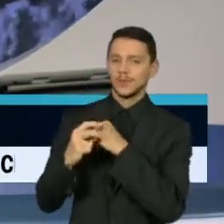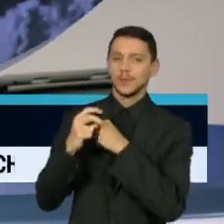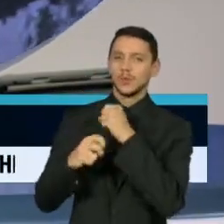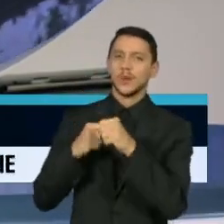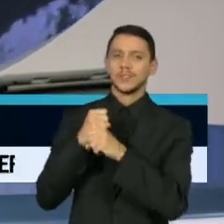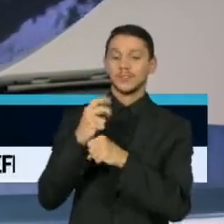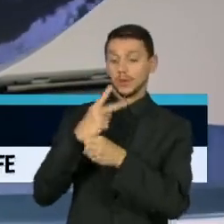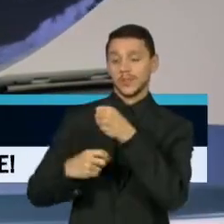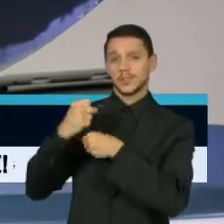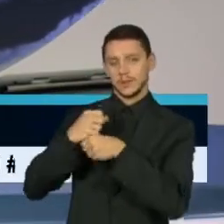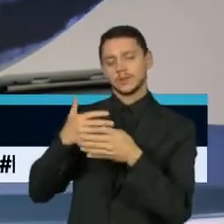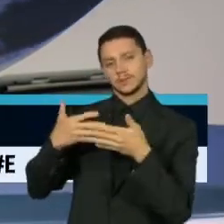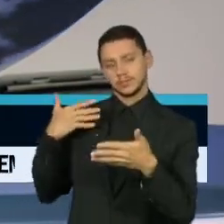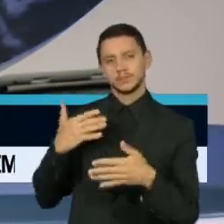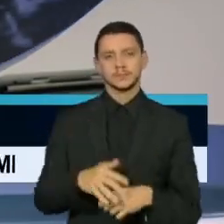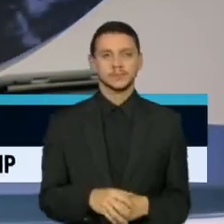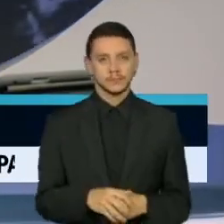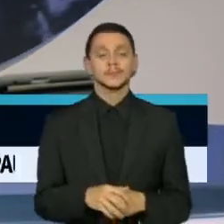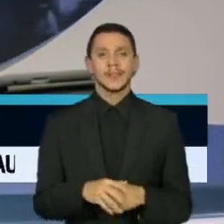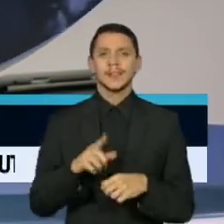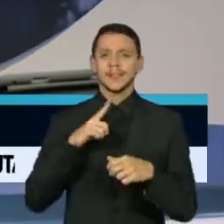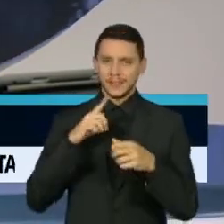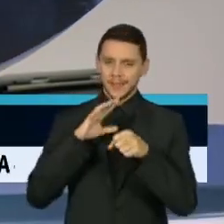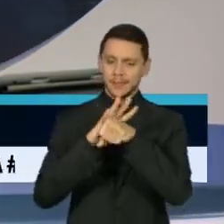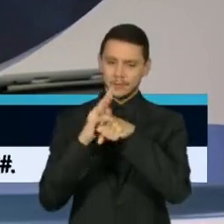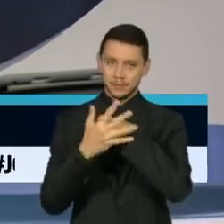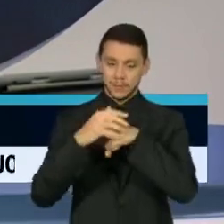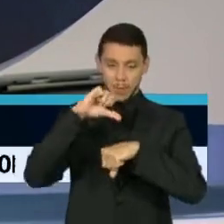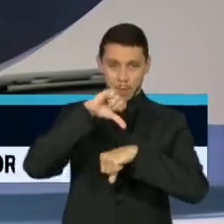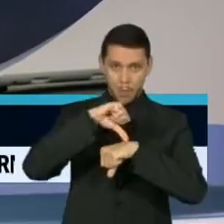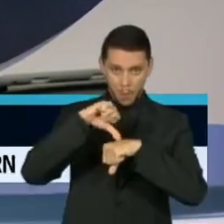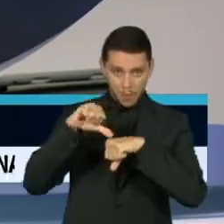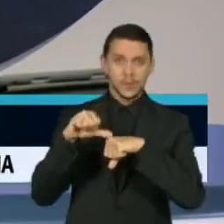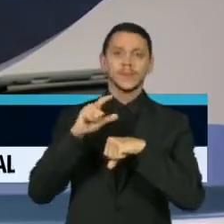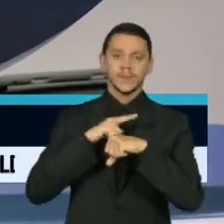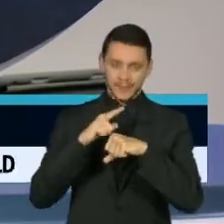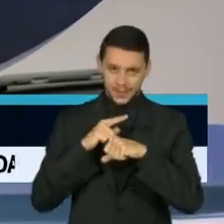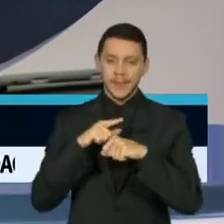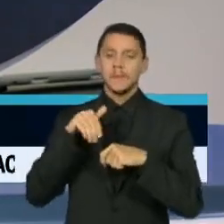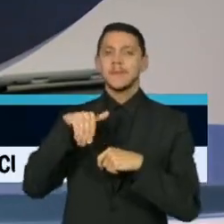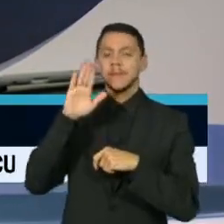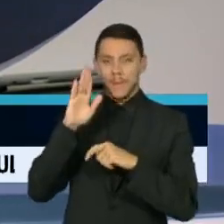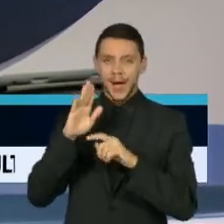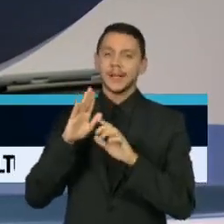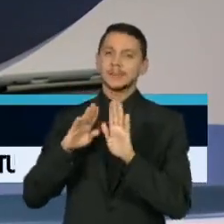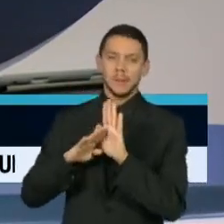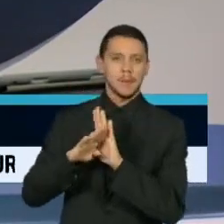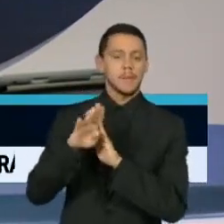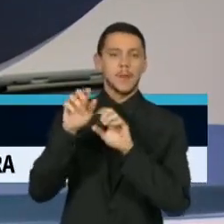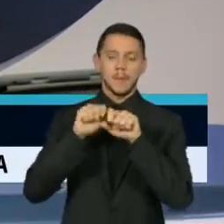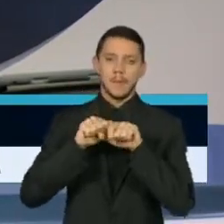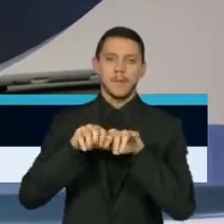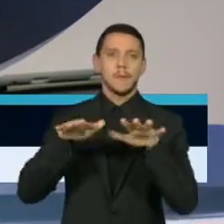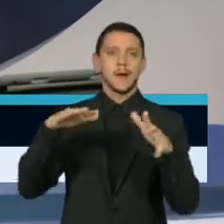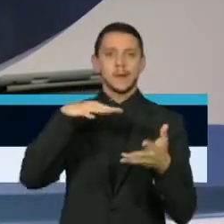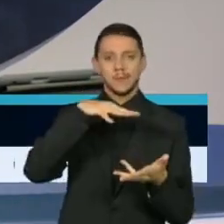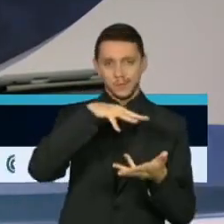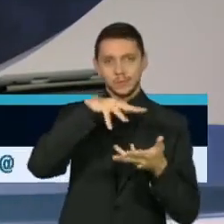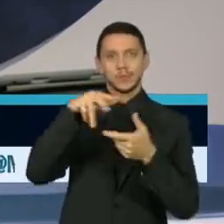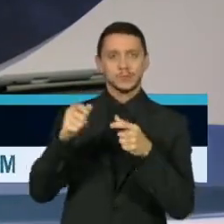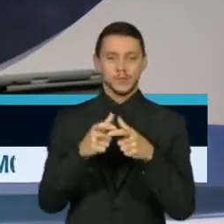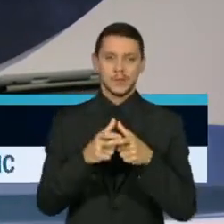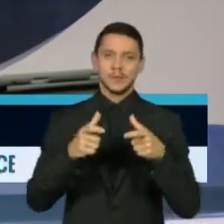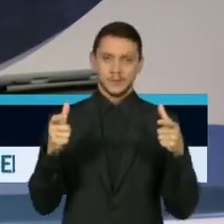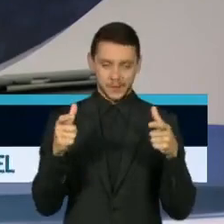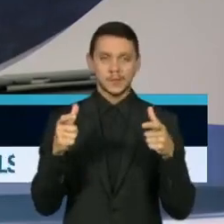O avanço da Ômicron impulsiona ainda mais os números já assustadores da pandemia pelo mundo. Segundo a Organização Mundial da Saúde,